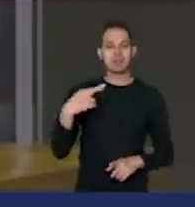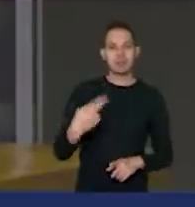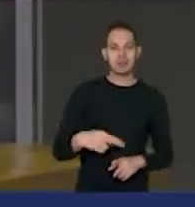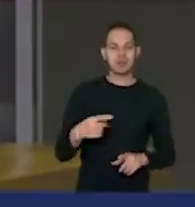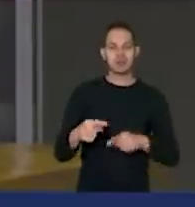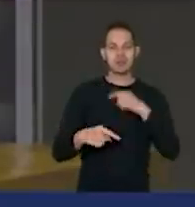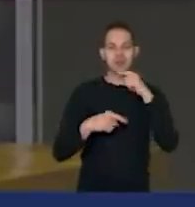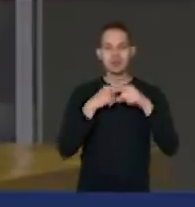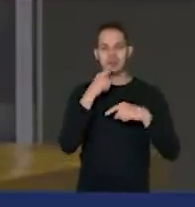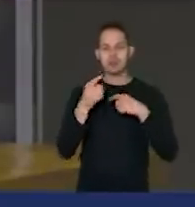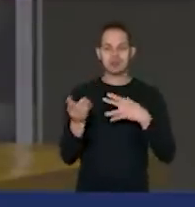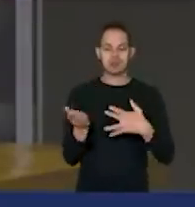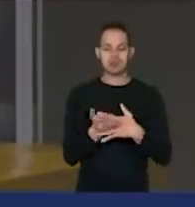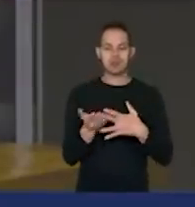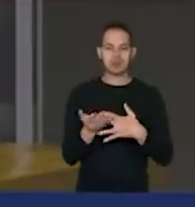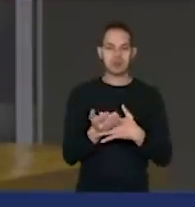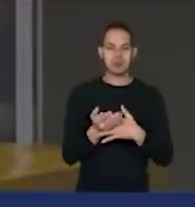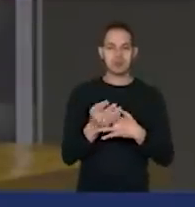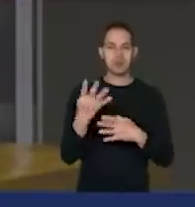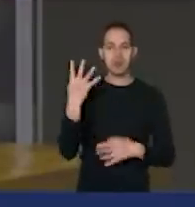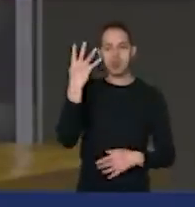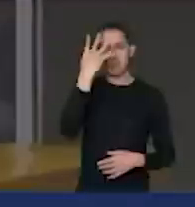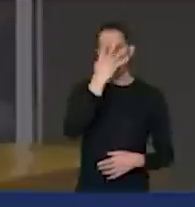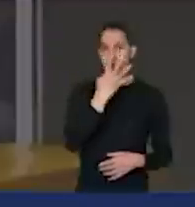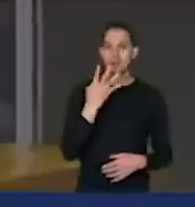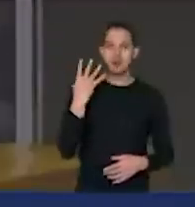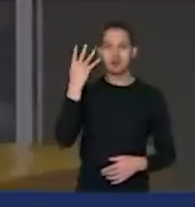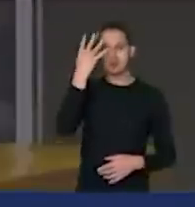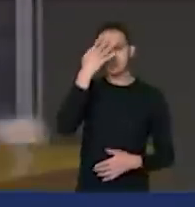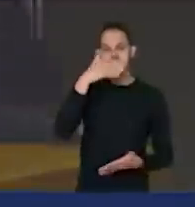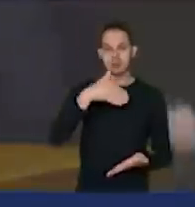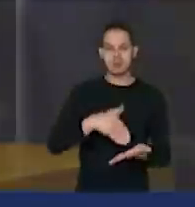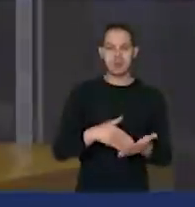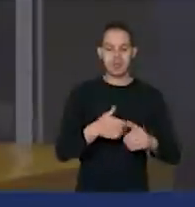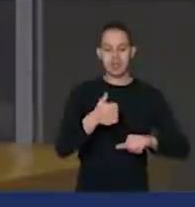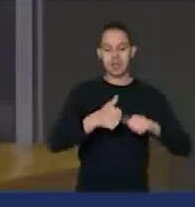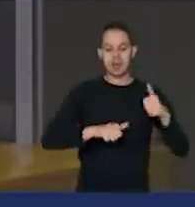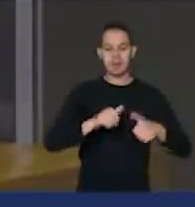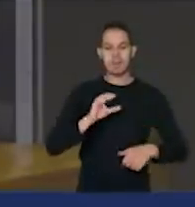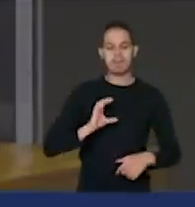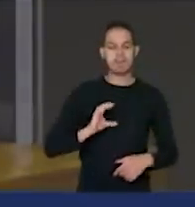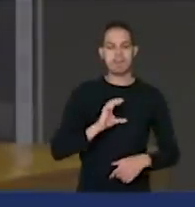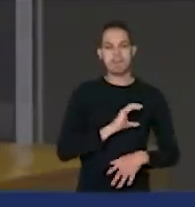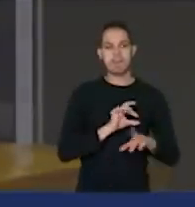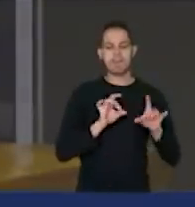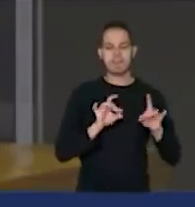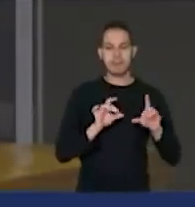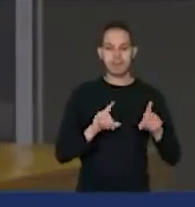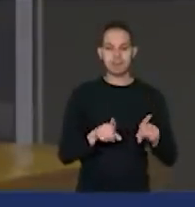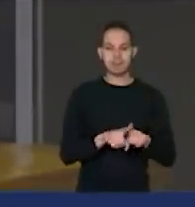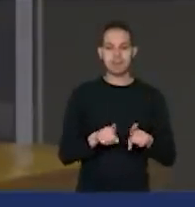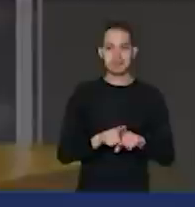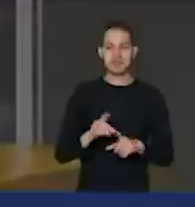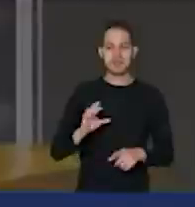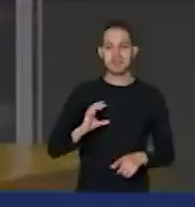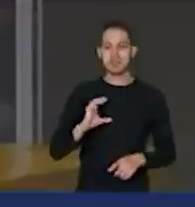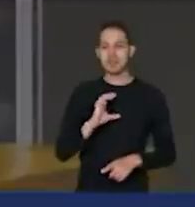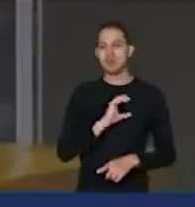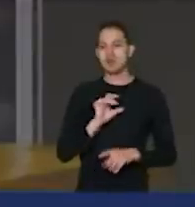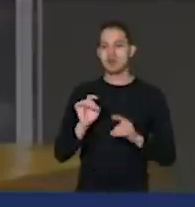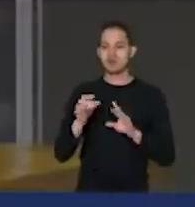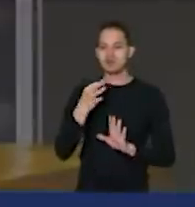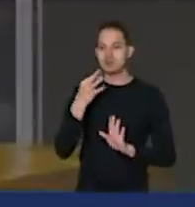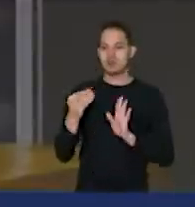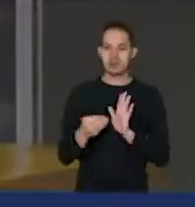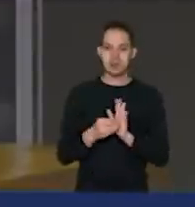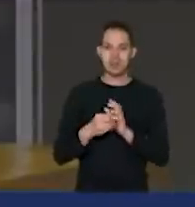ao intervalo mínimo de 4 horas desde a apreciação da comissão especial, da divulgação do parecer da comissão especial para apreciação em